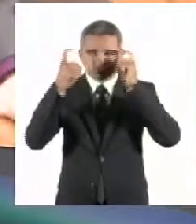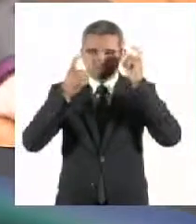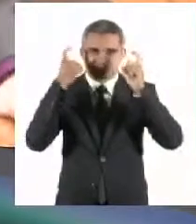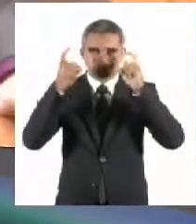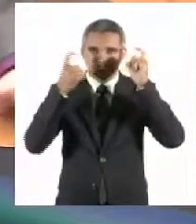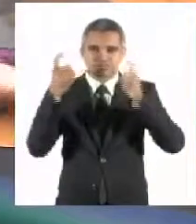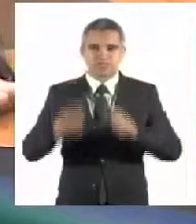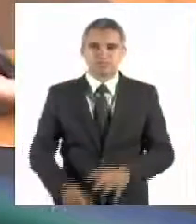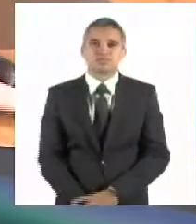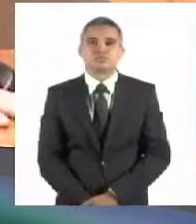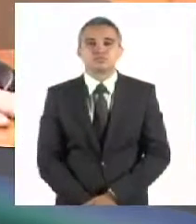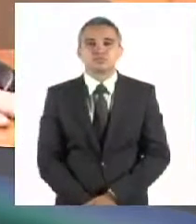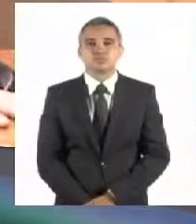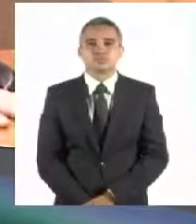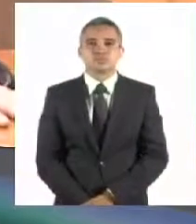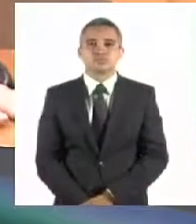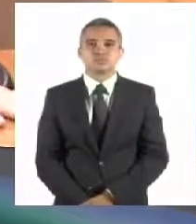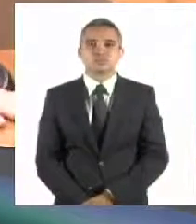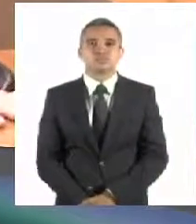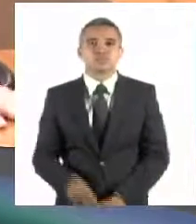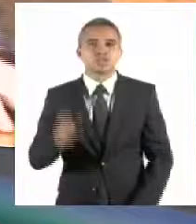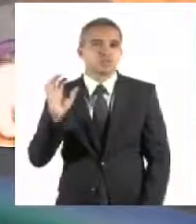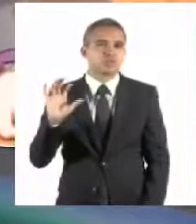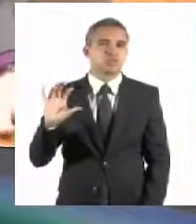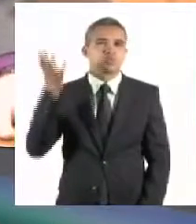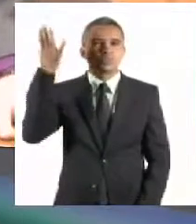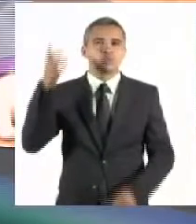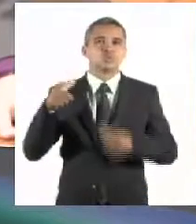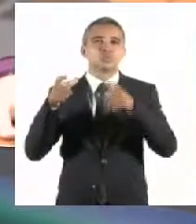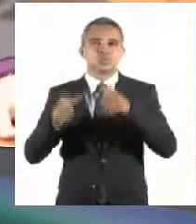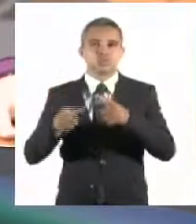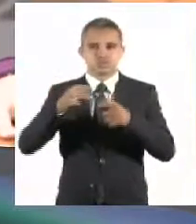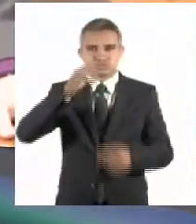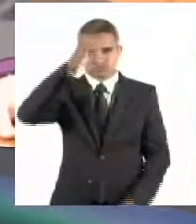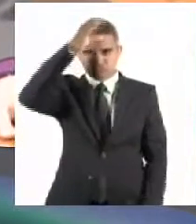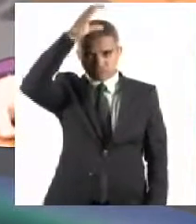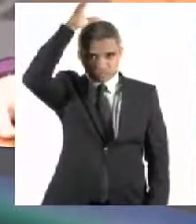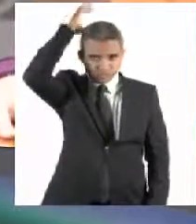o que está acontecendo em Chapadinha,